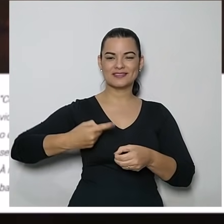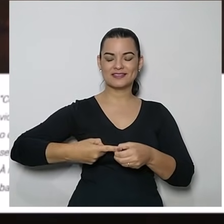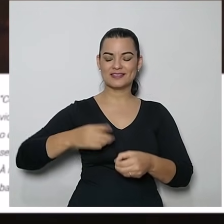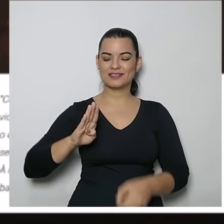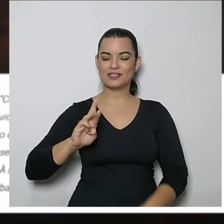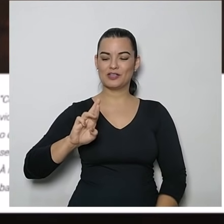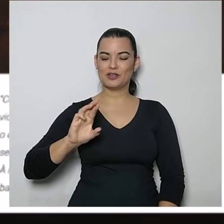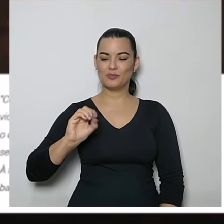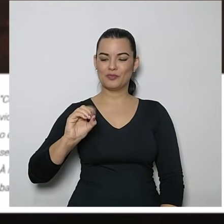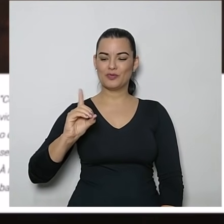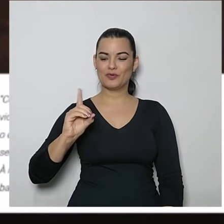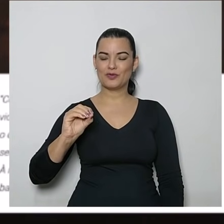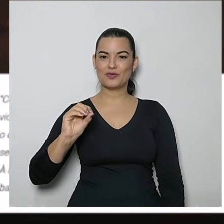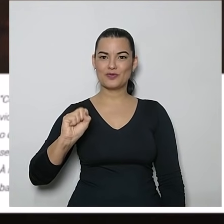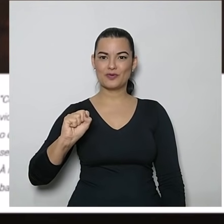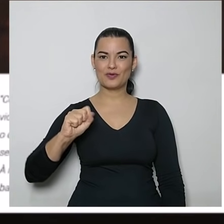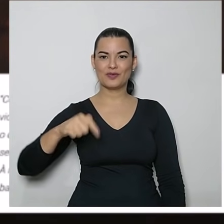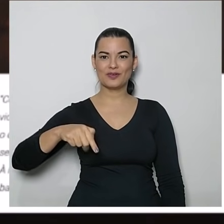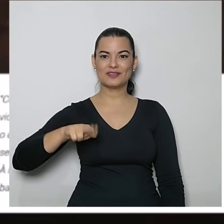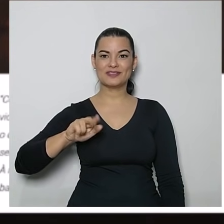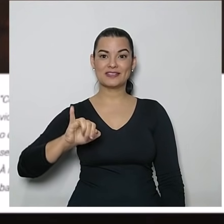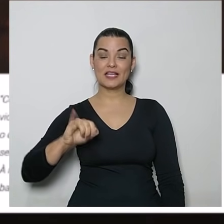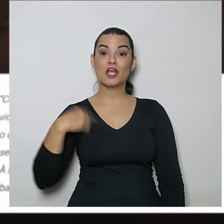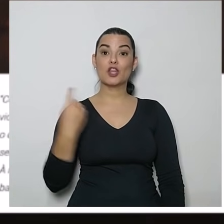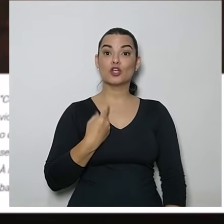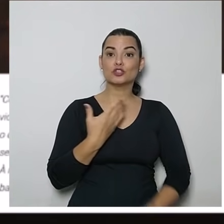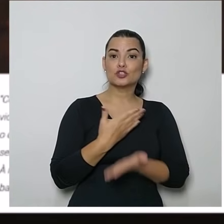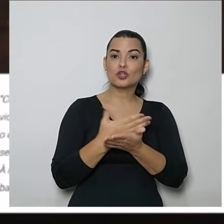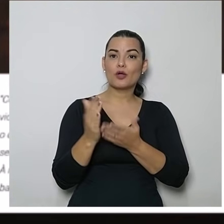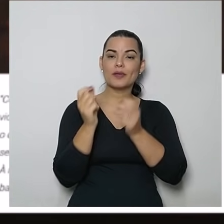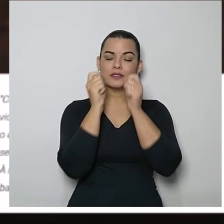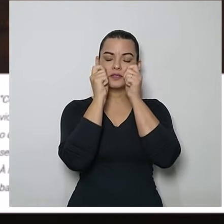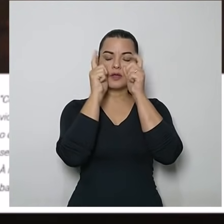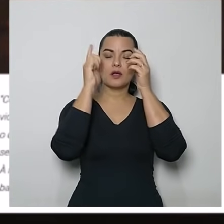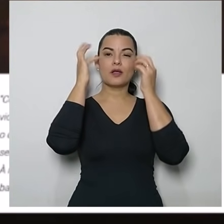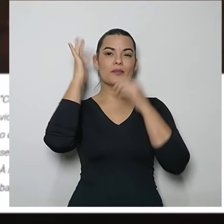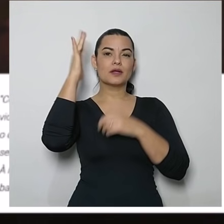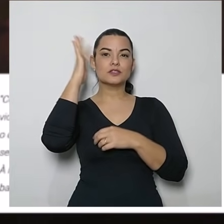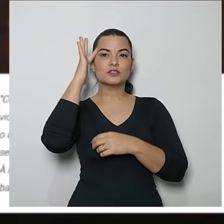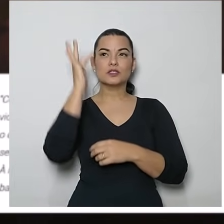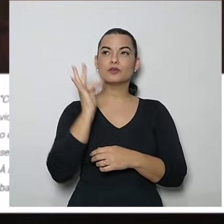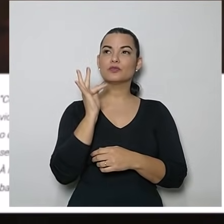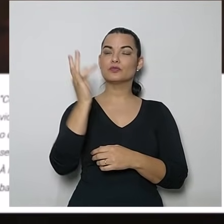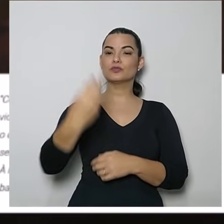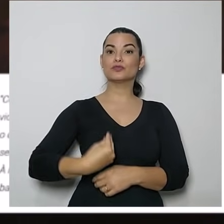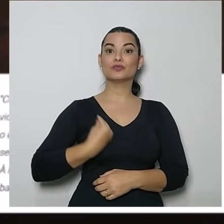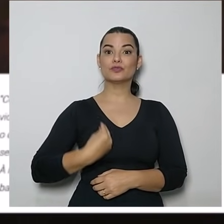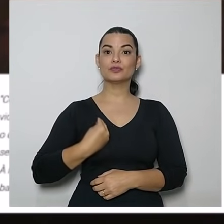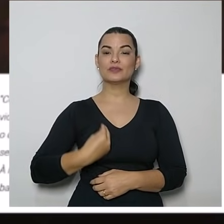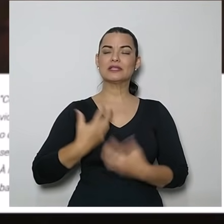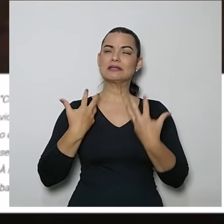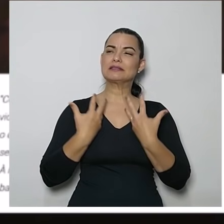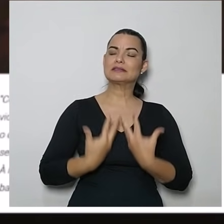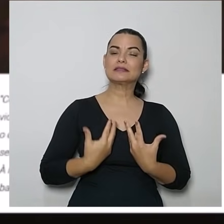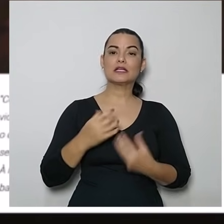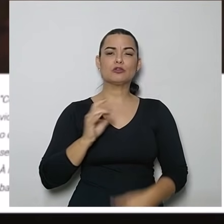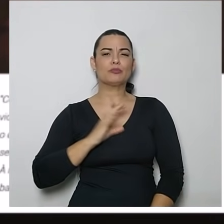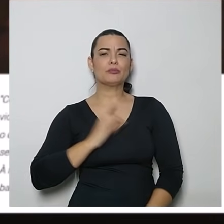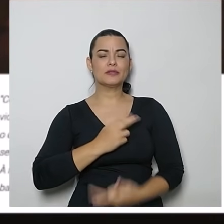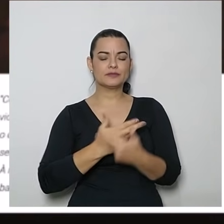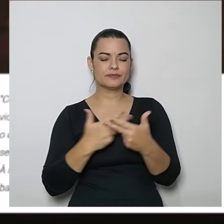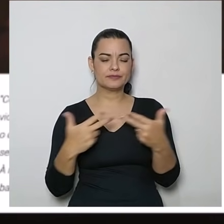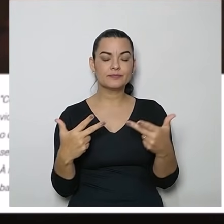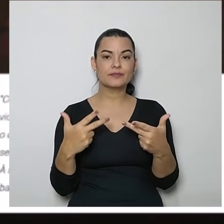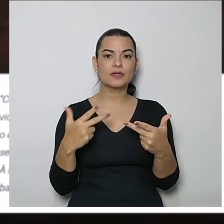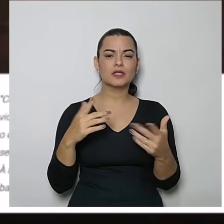1933. Começávamos a abrir os olhos para a vida e uma vida de sonhos, cansaços, grandes medos. Durante o